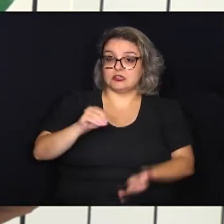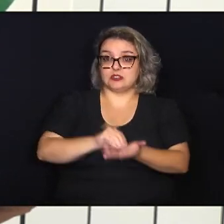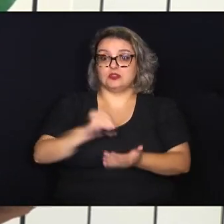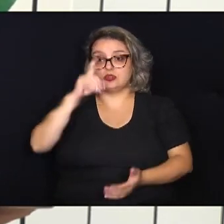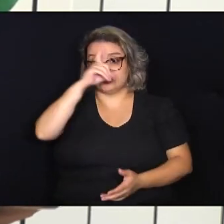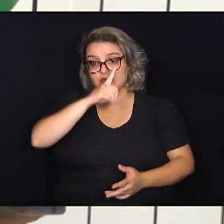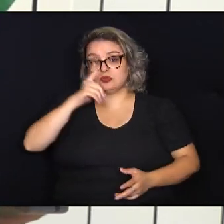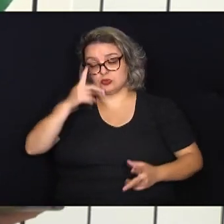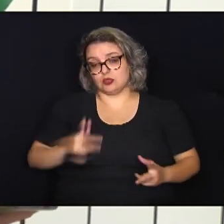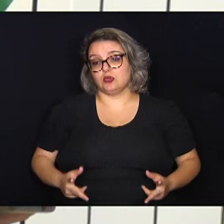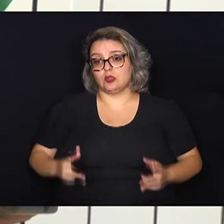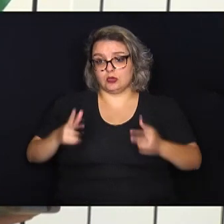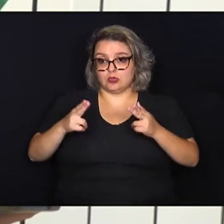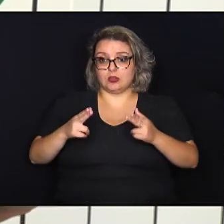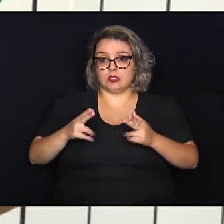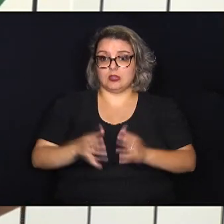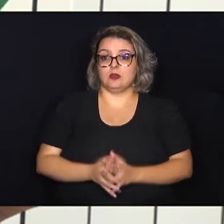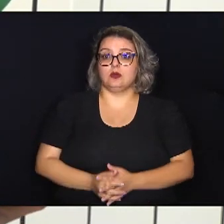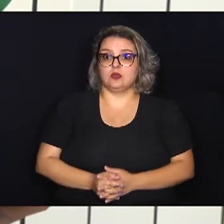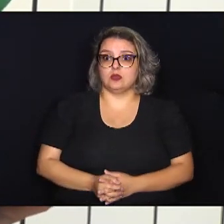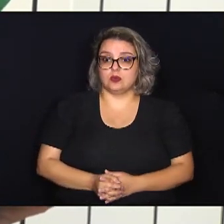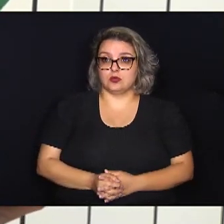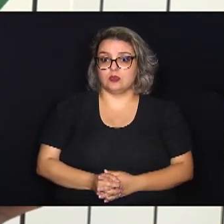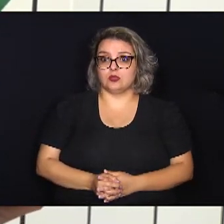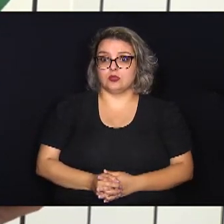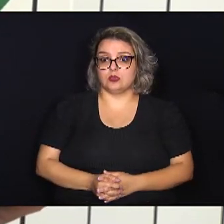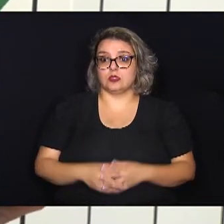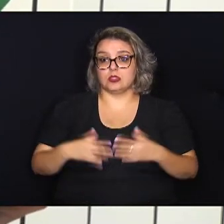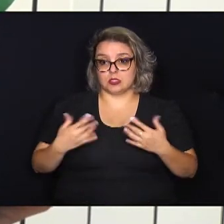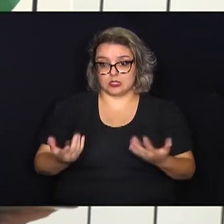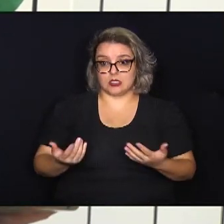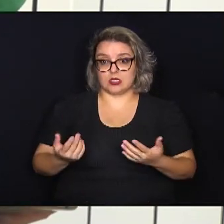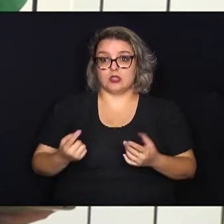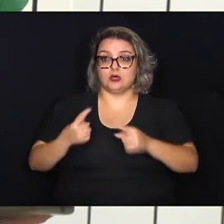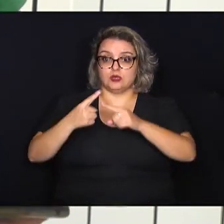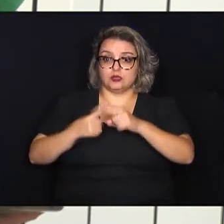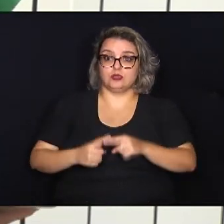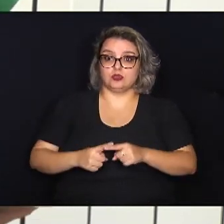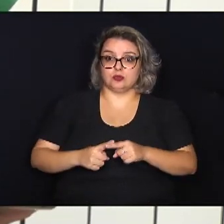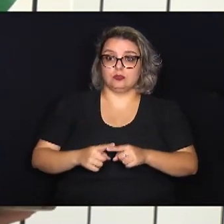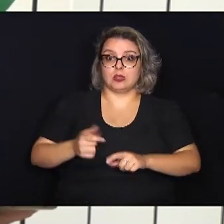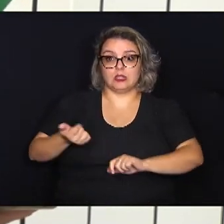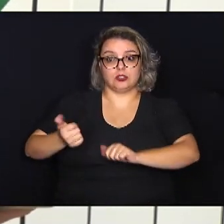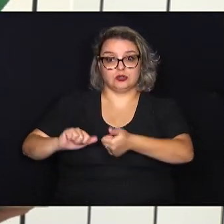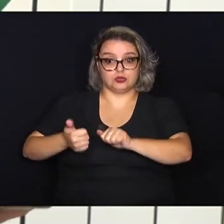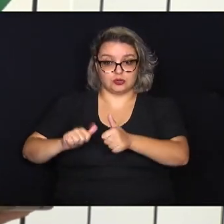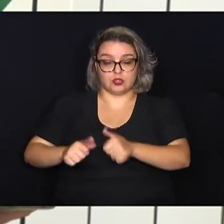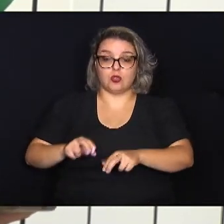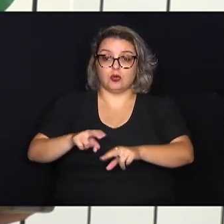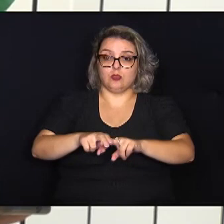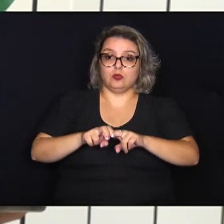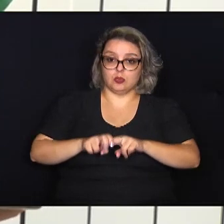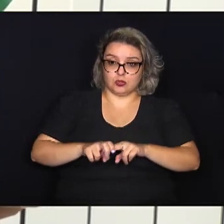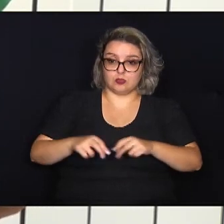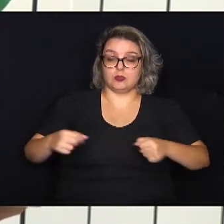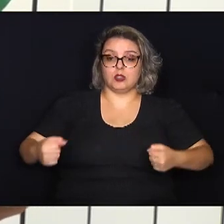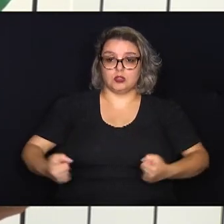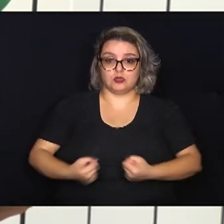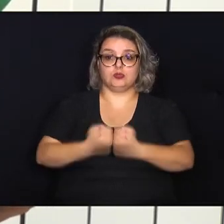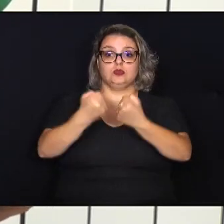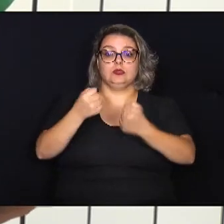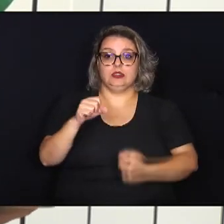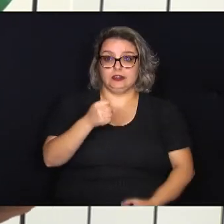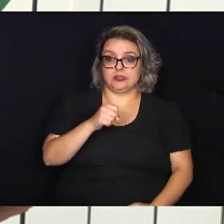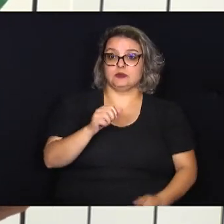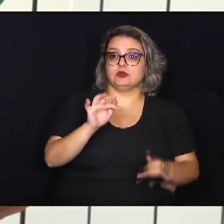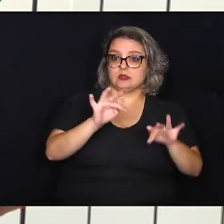suspensa, a partida foi suspensa e com isso o jogo foi para julgamento. Por isso, os confrontos das oitavas de